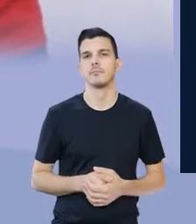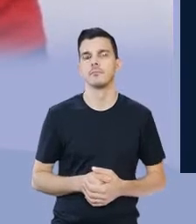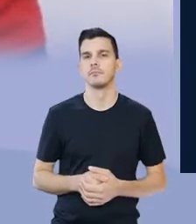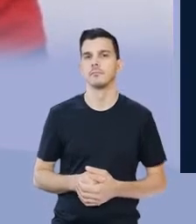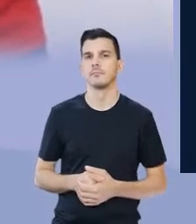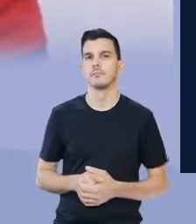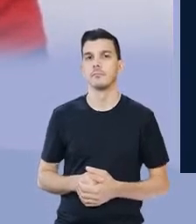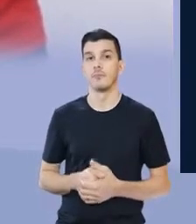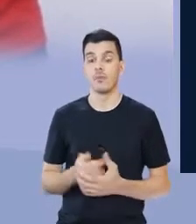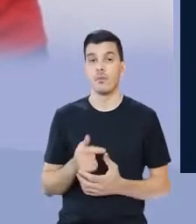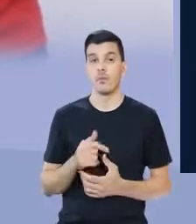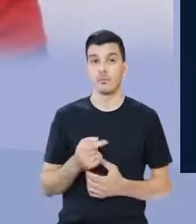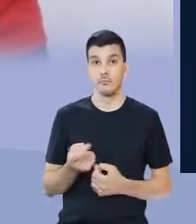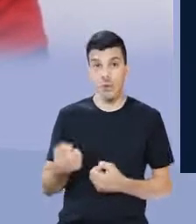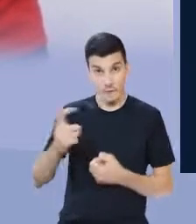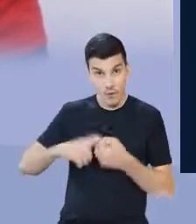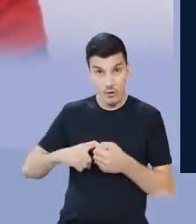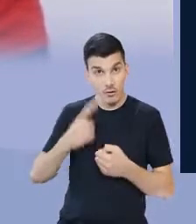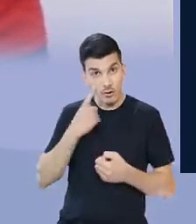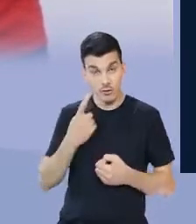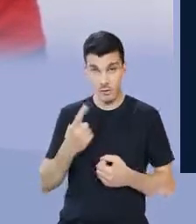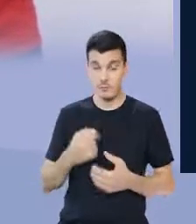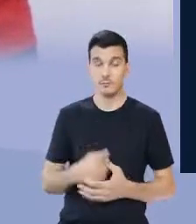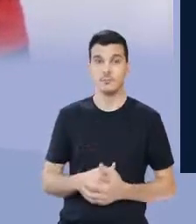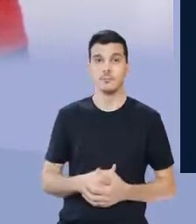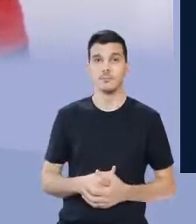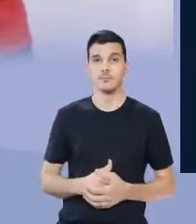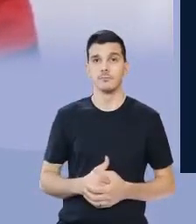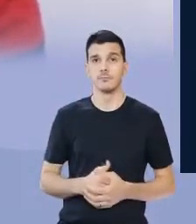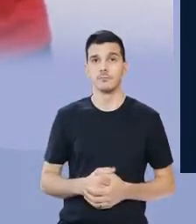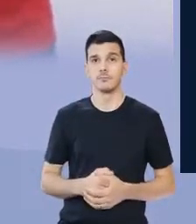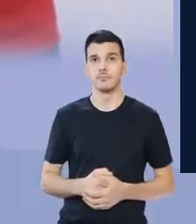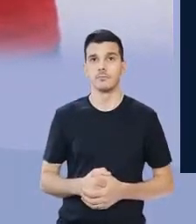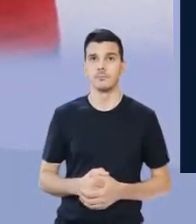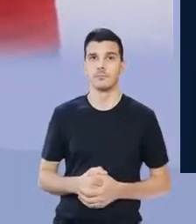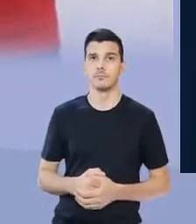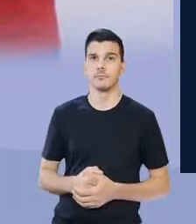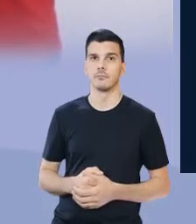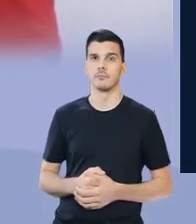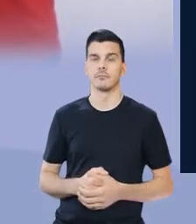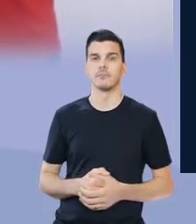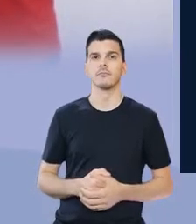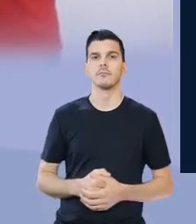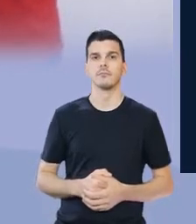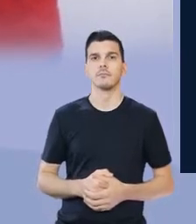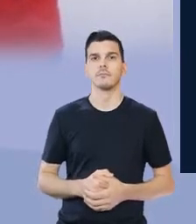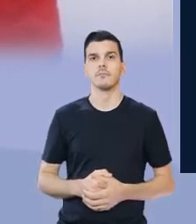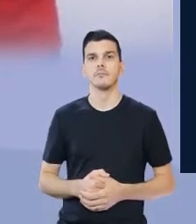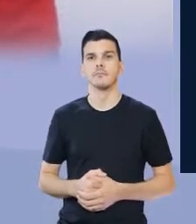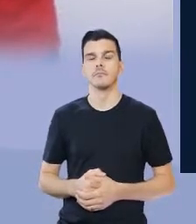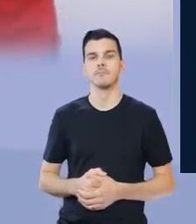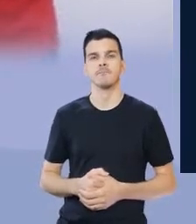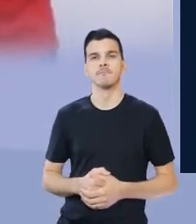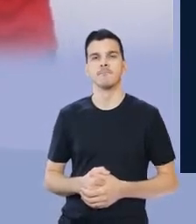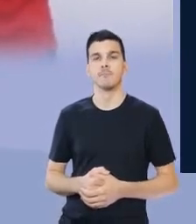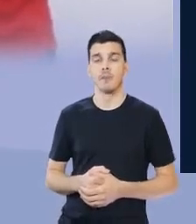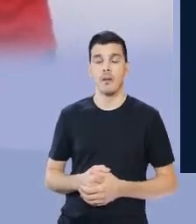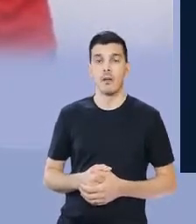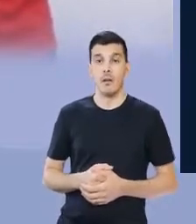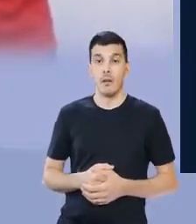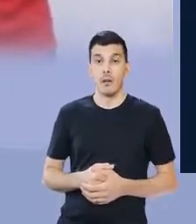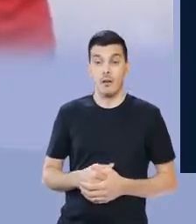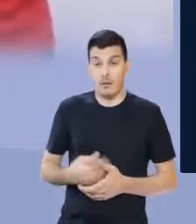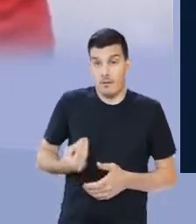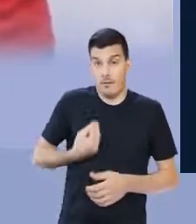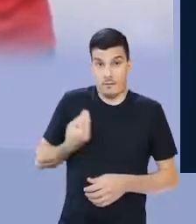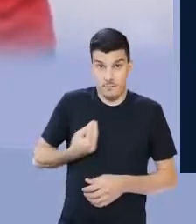Voltar. When did you get back from London? Quando você voltou de Londres? Get by, sobreviver. How can teachers